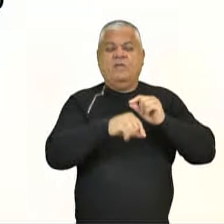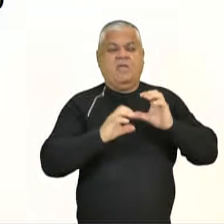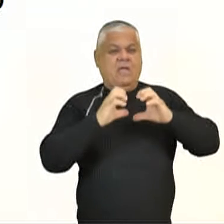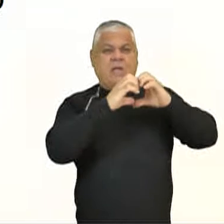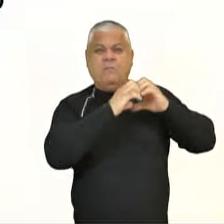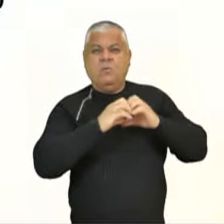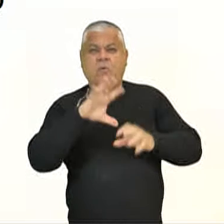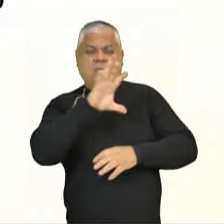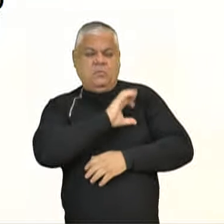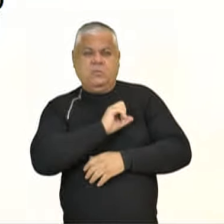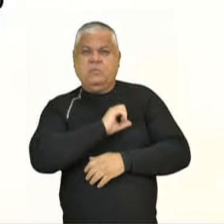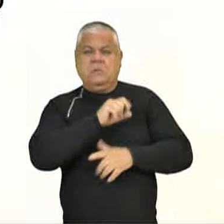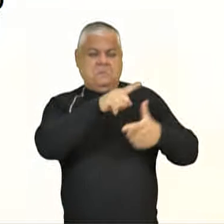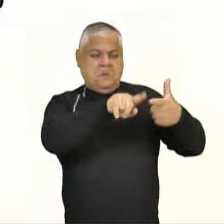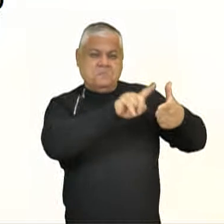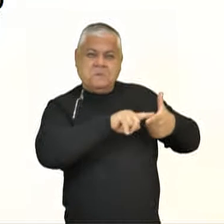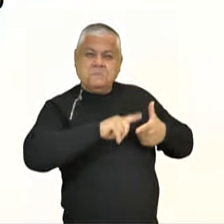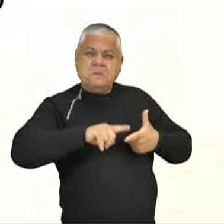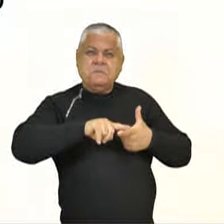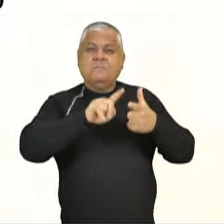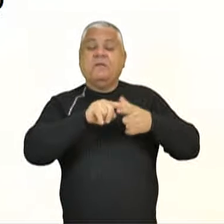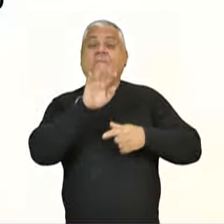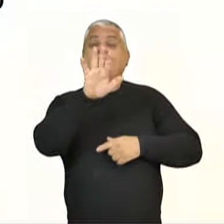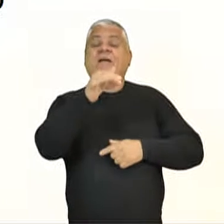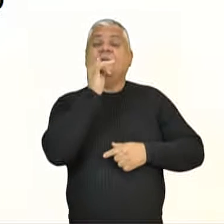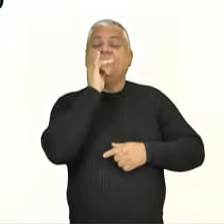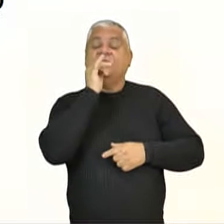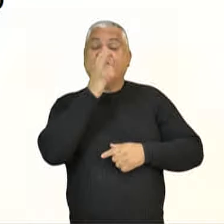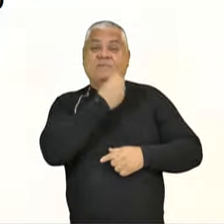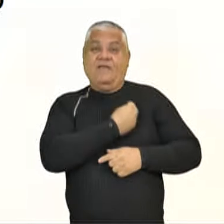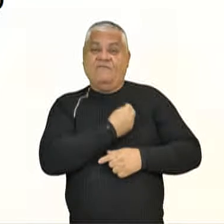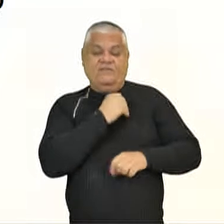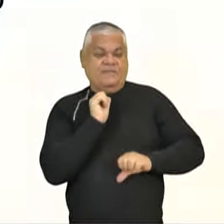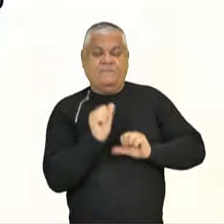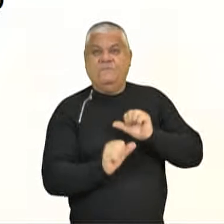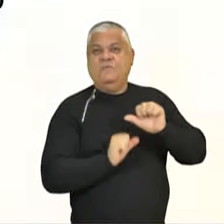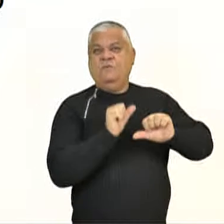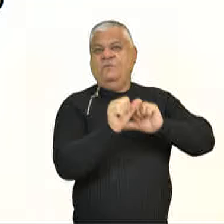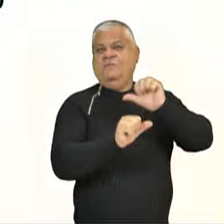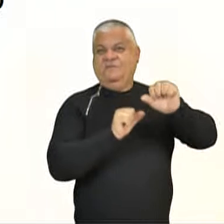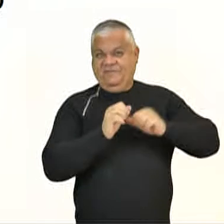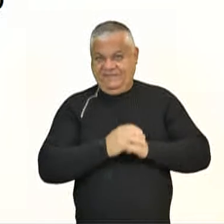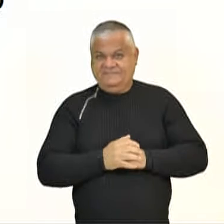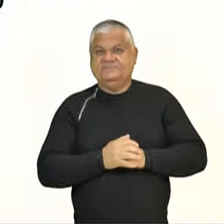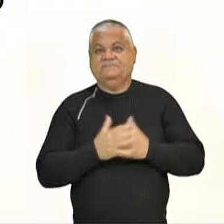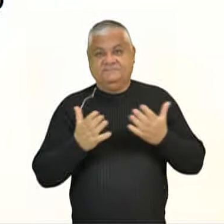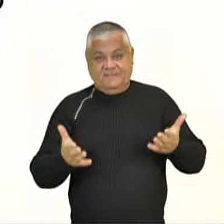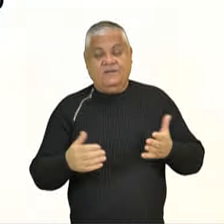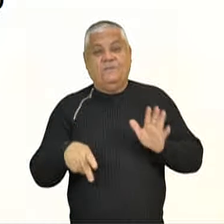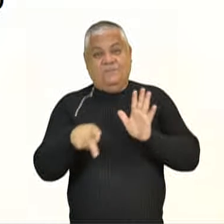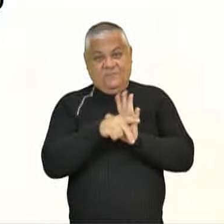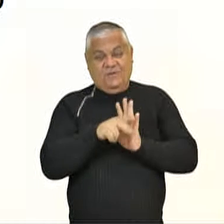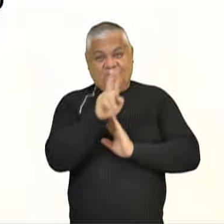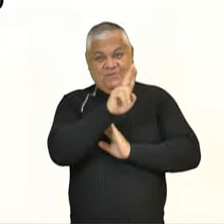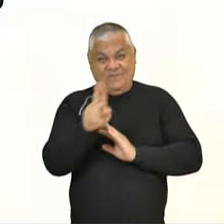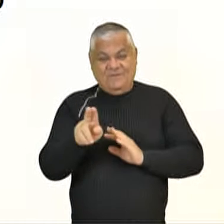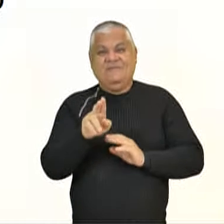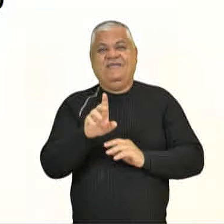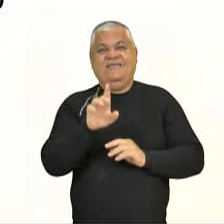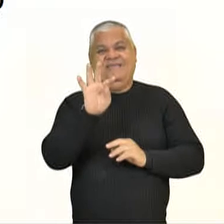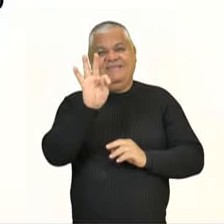se faz sentir, mas que a intervenção do destino delimita a vontade dos homens. Então o próprio nome já diz, né?